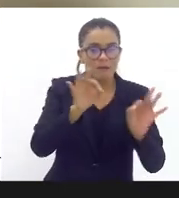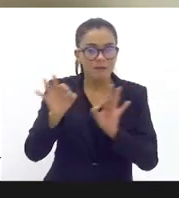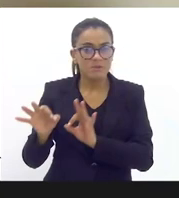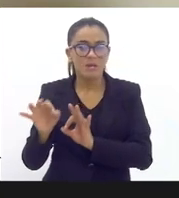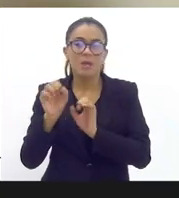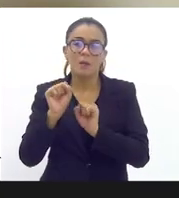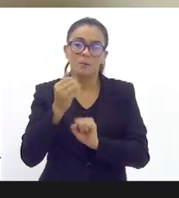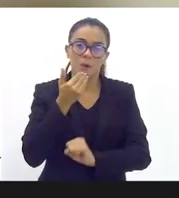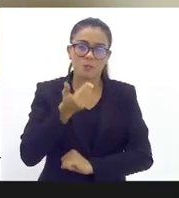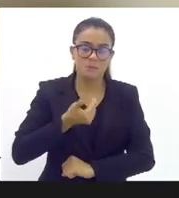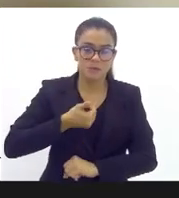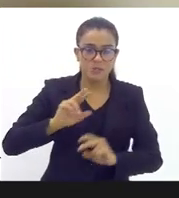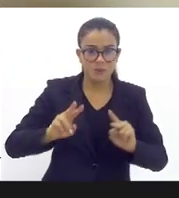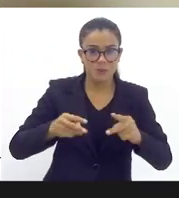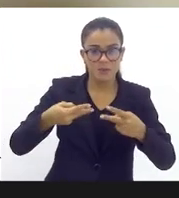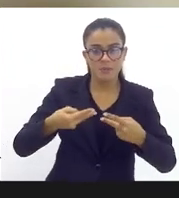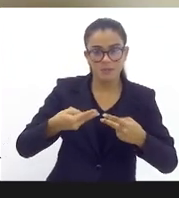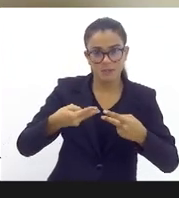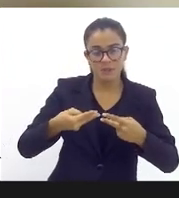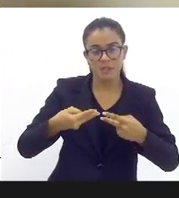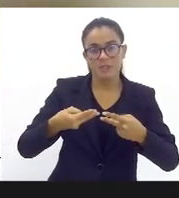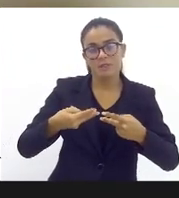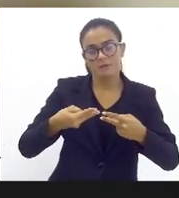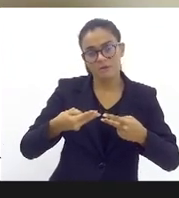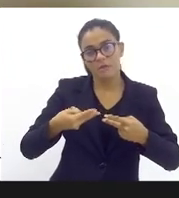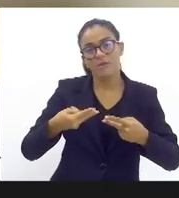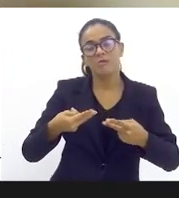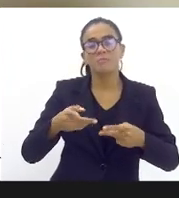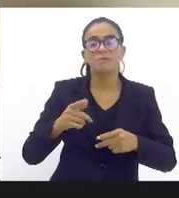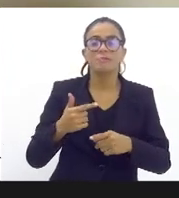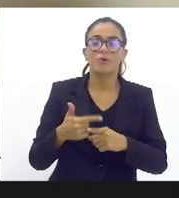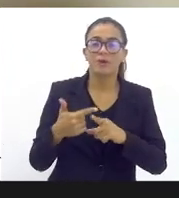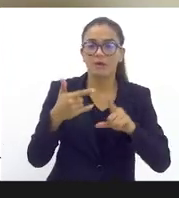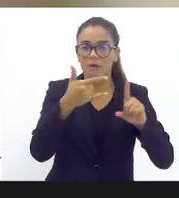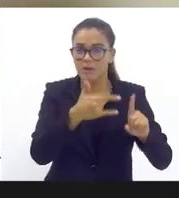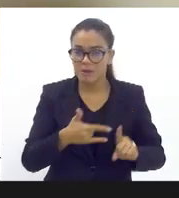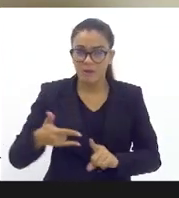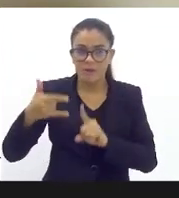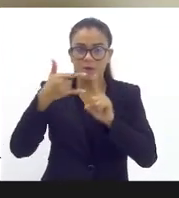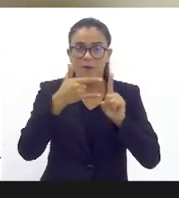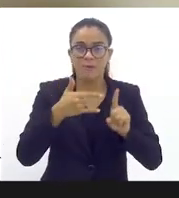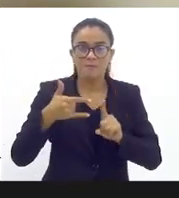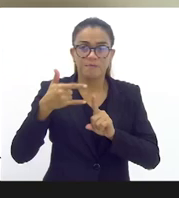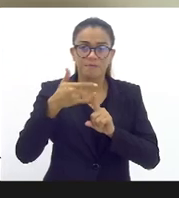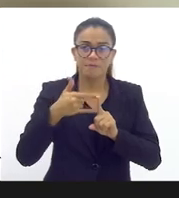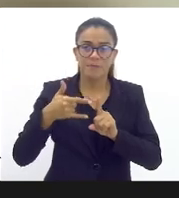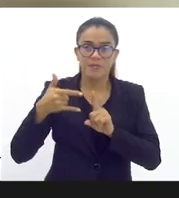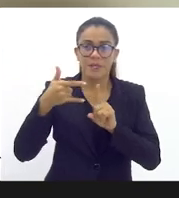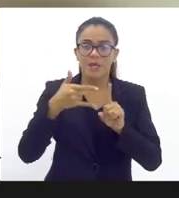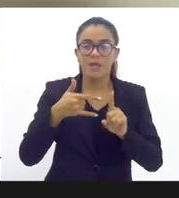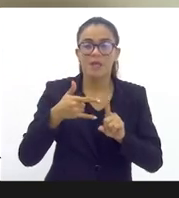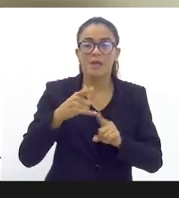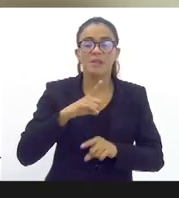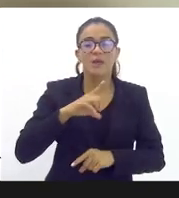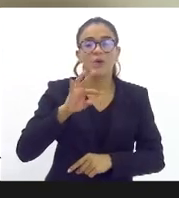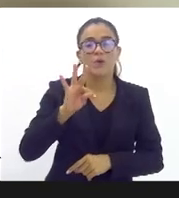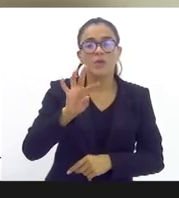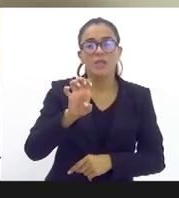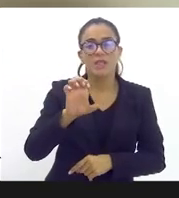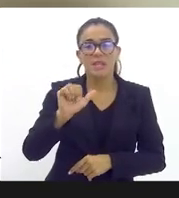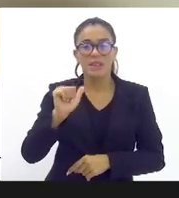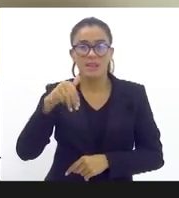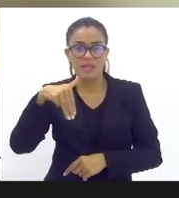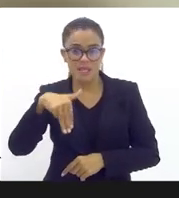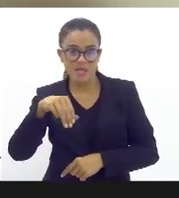pedir o link, nós faremos a transmissão pelo Teams, que é o que é usado